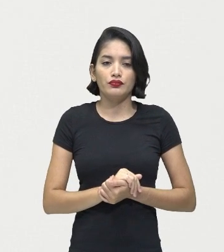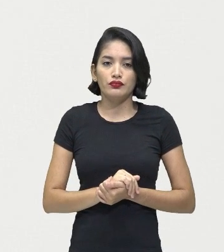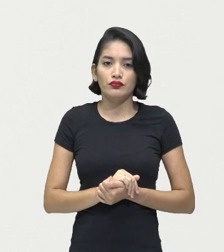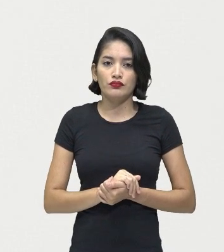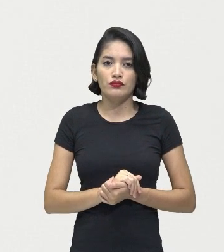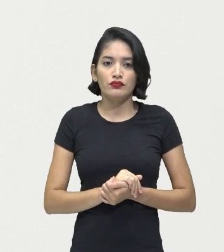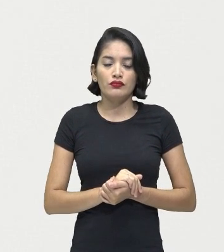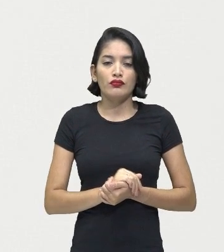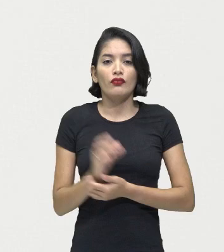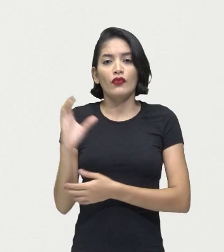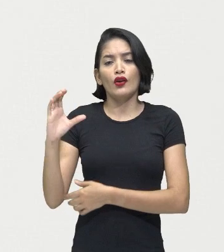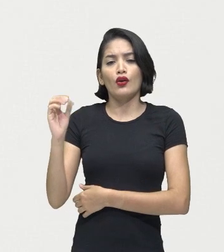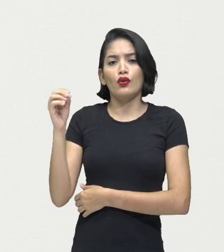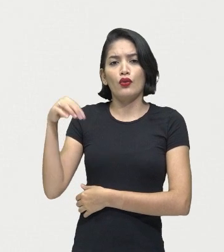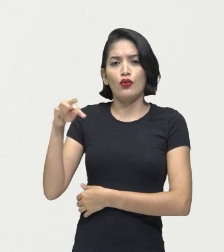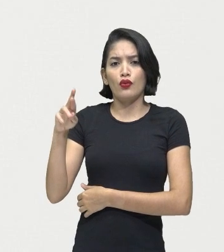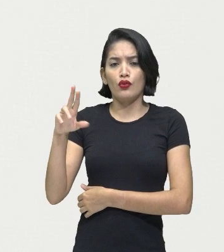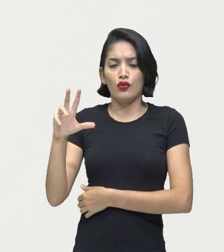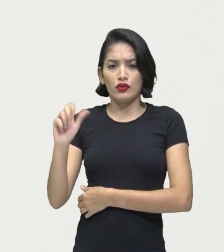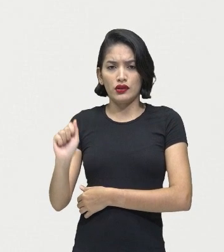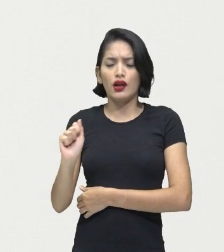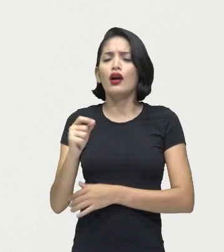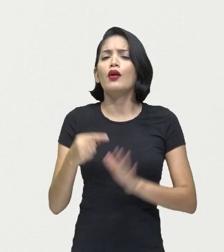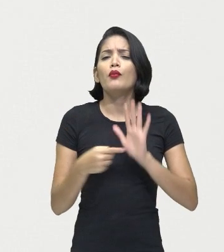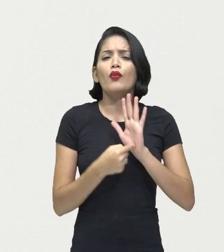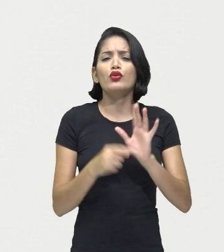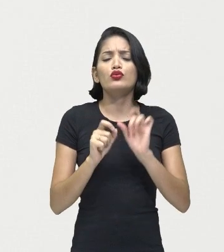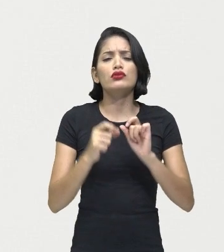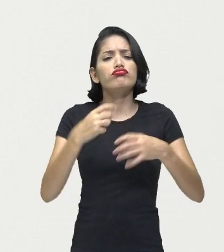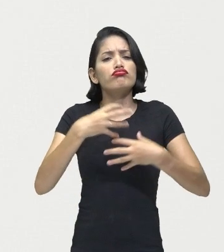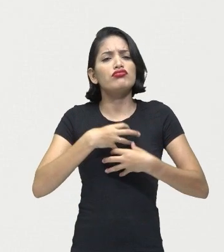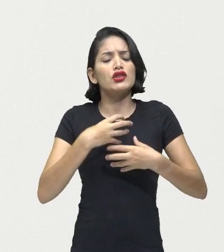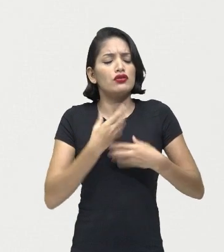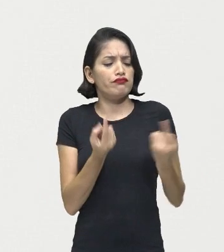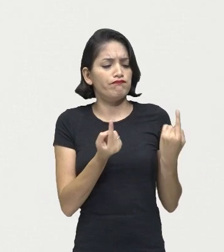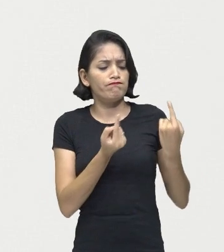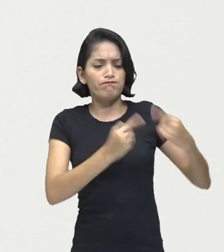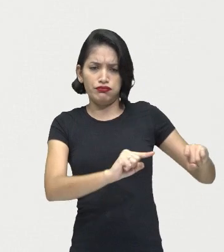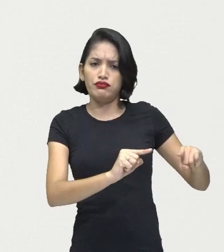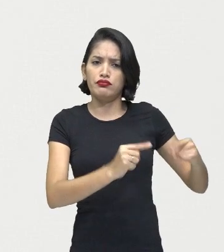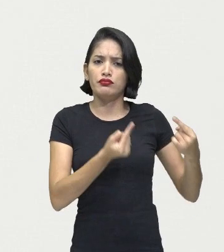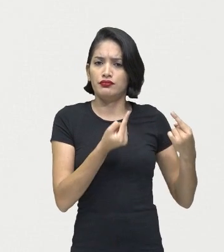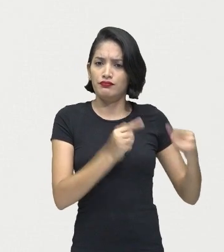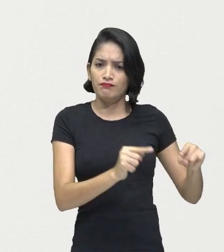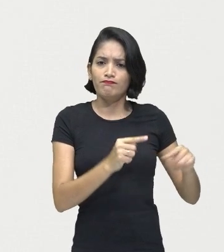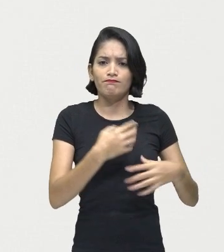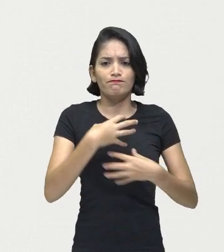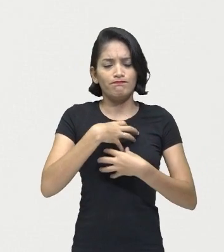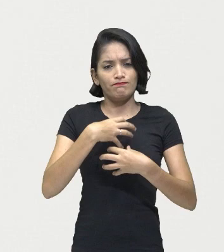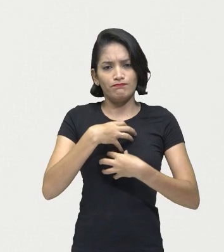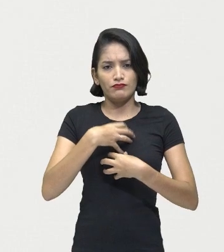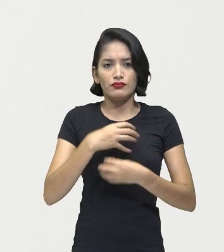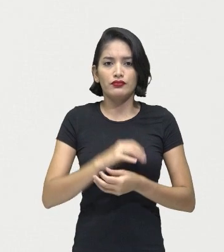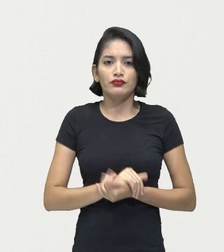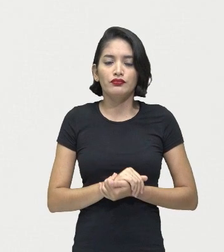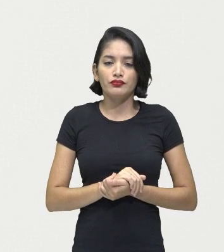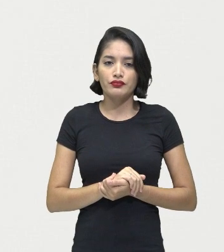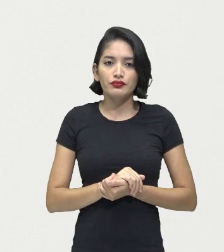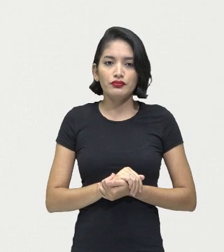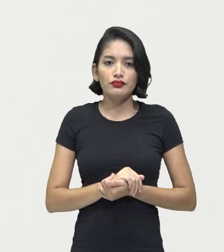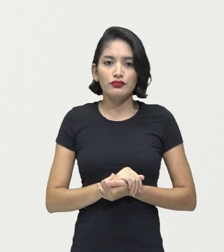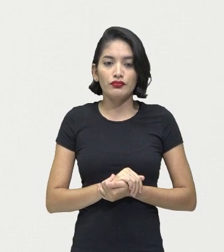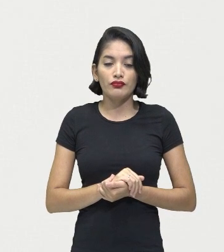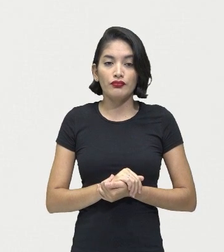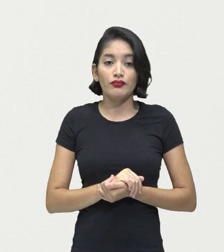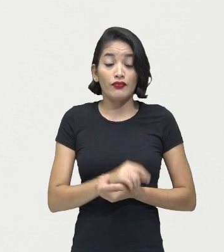contra é a preposição que está mostrando esse sentido, né? Está fazendo esse efeito de sentido aí, de oposição.